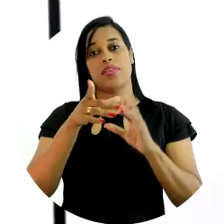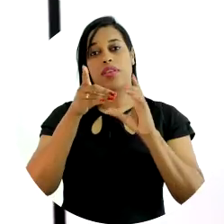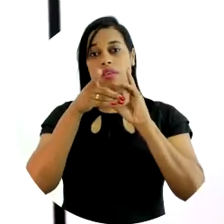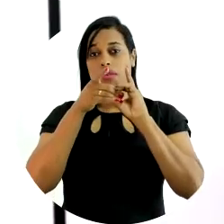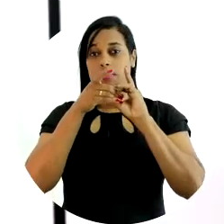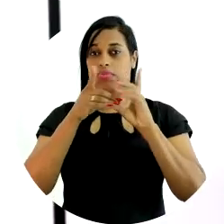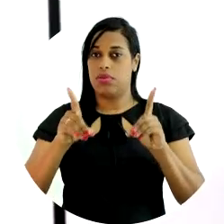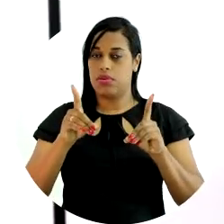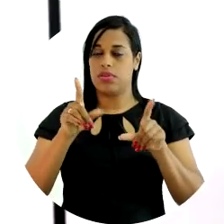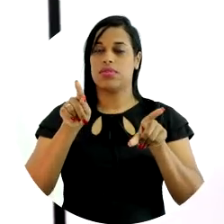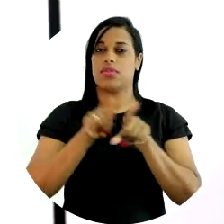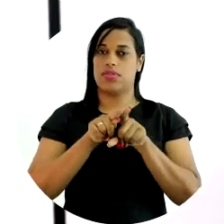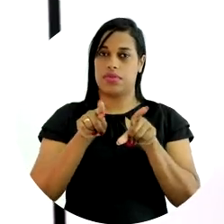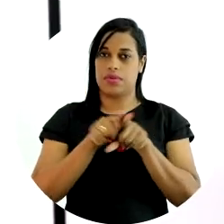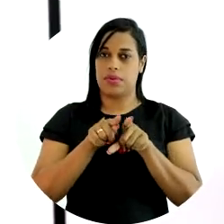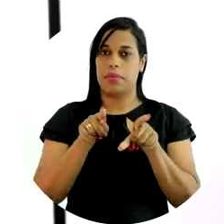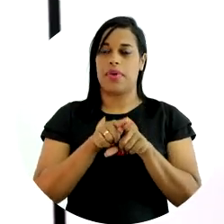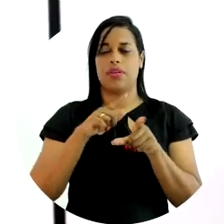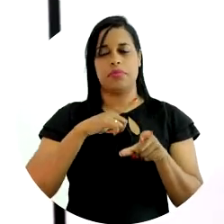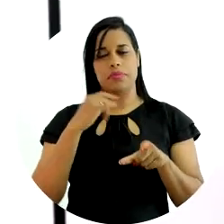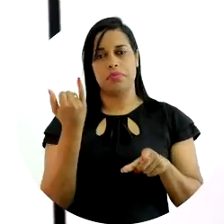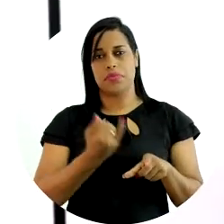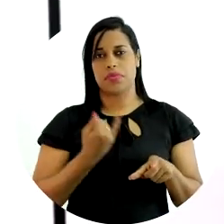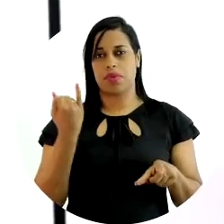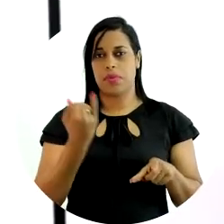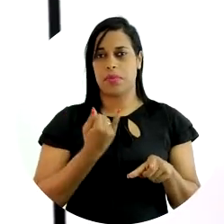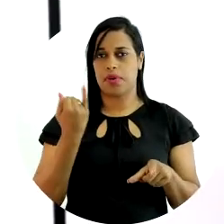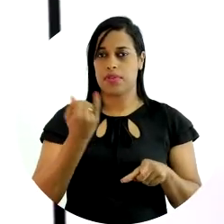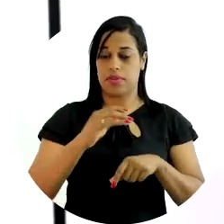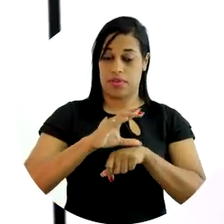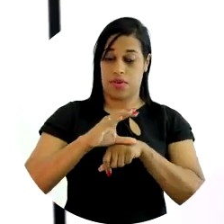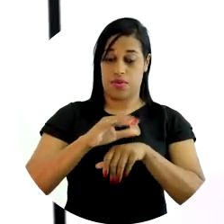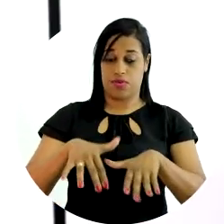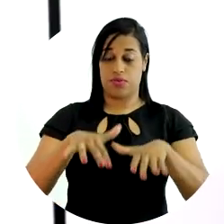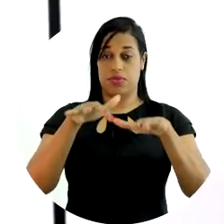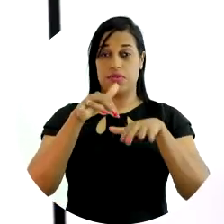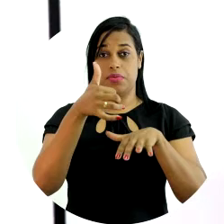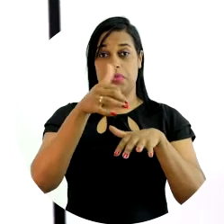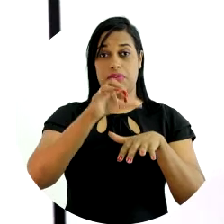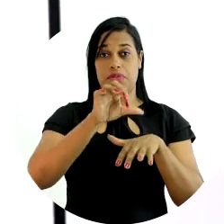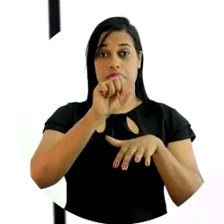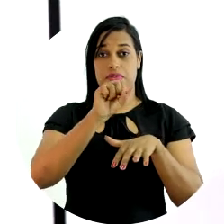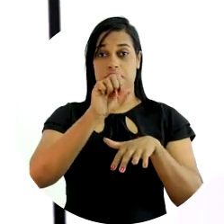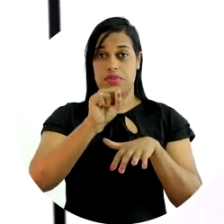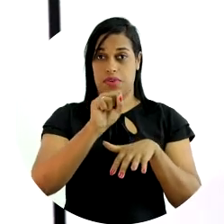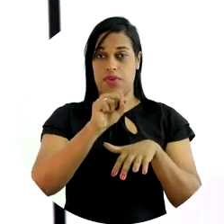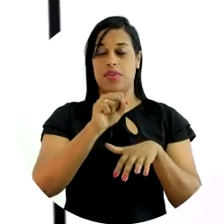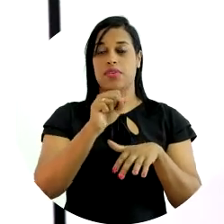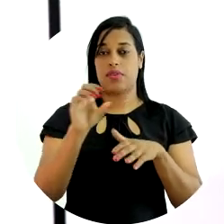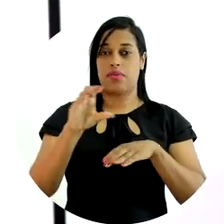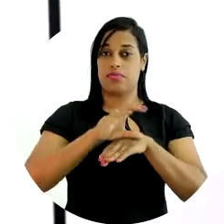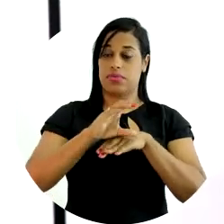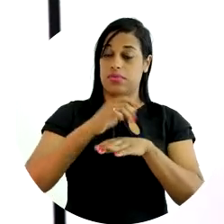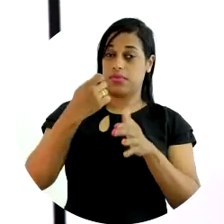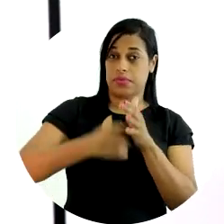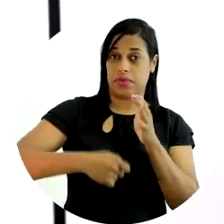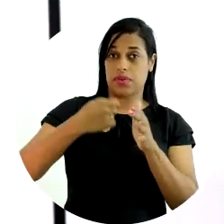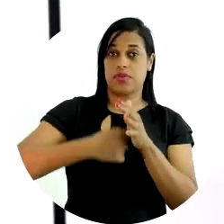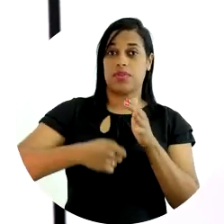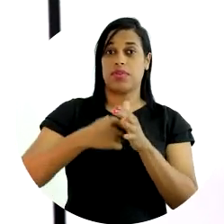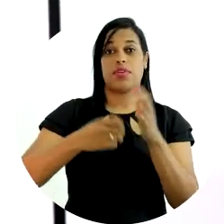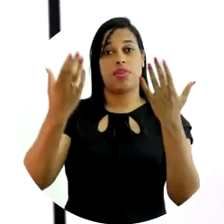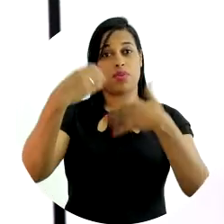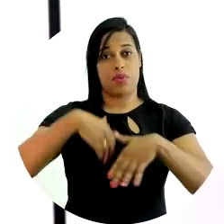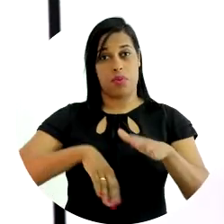um processo de redemocratização, apesar de ter tido um fato importante, que foi a Constituição de 1988, que ela instituiu